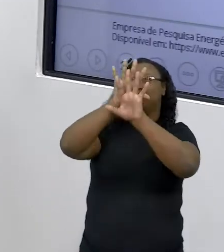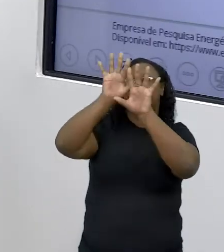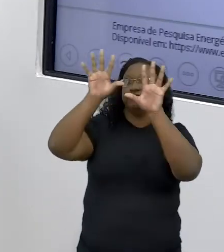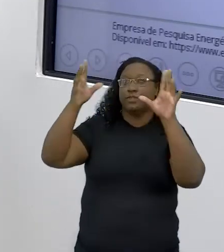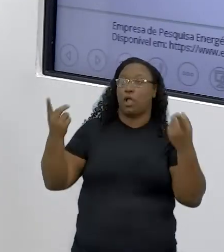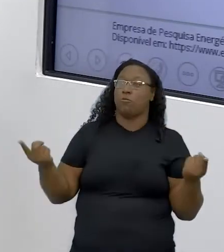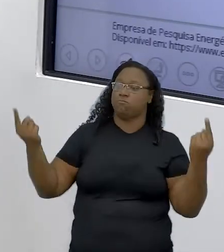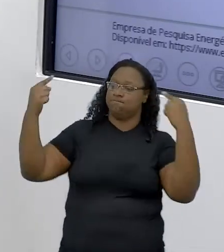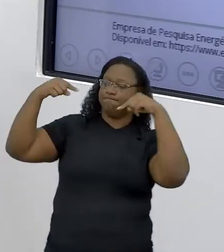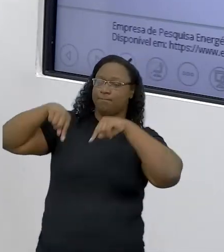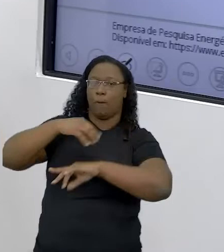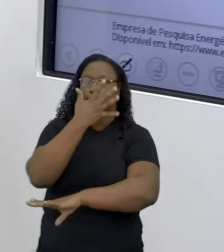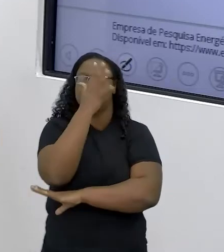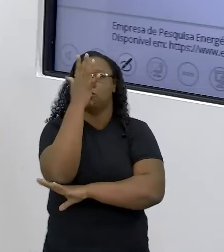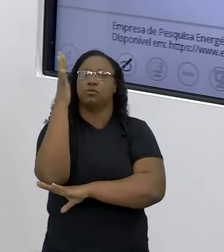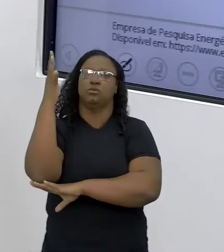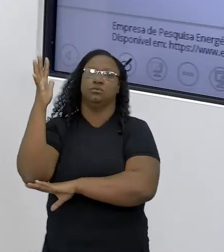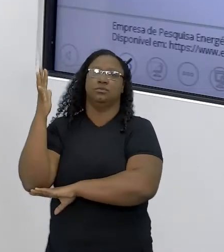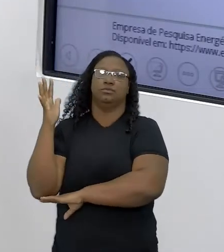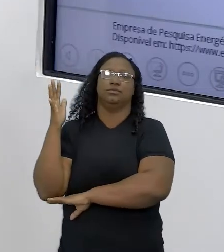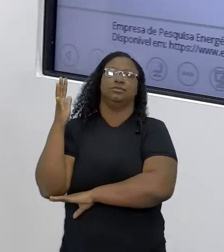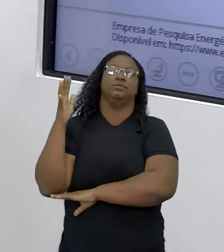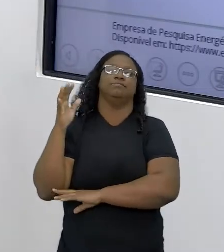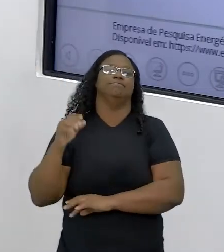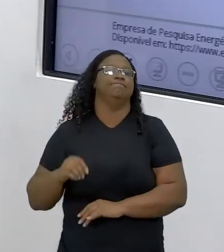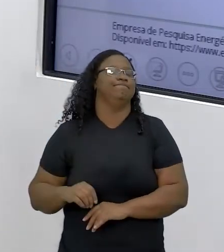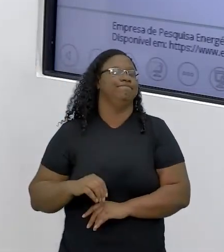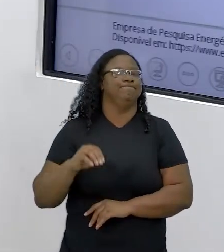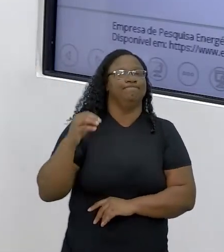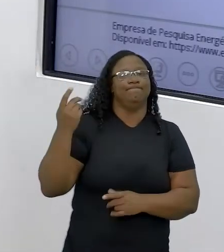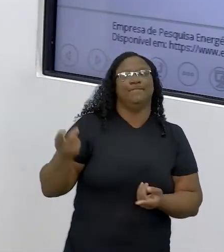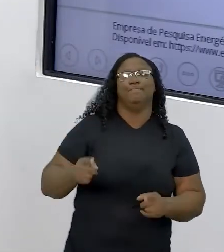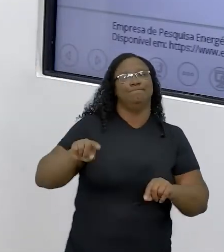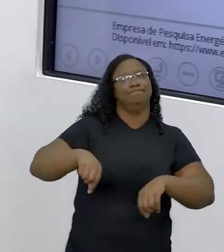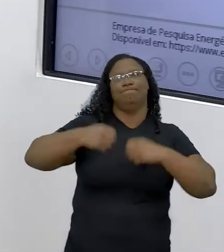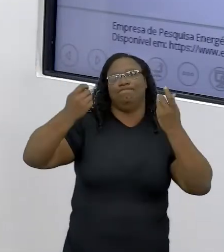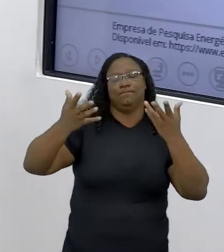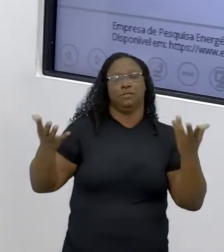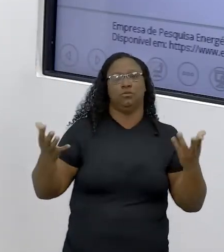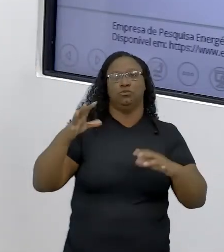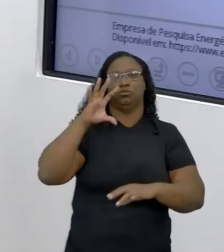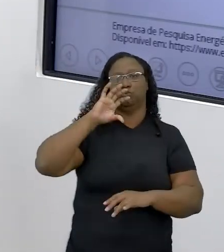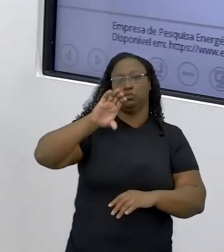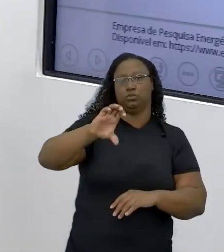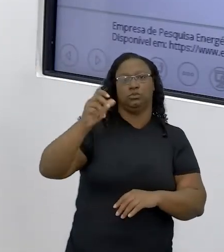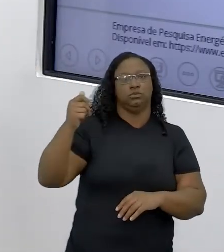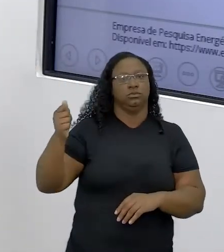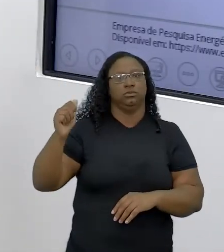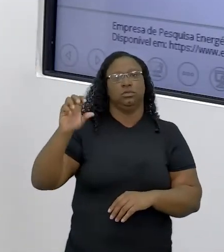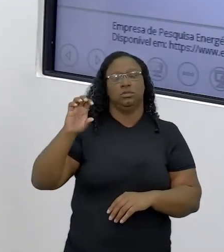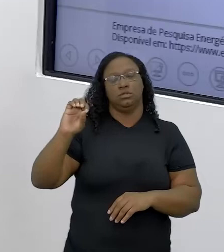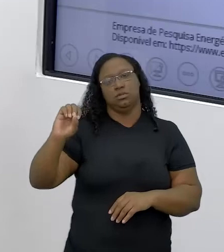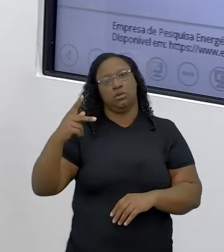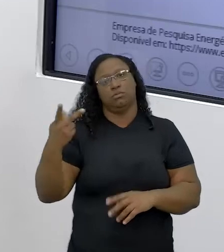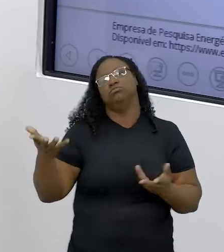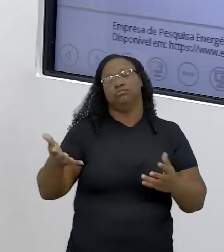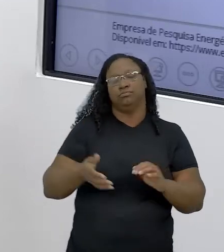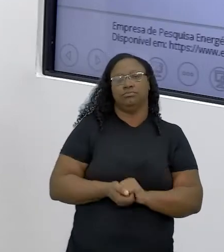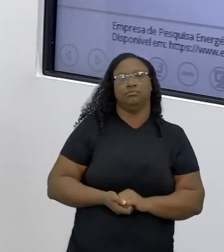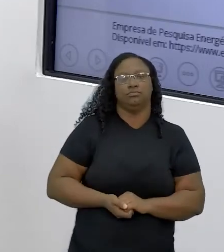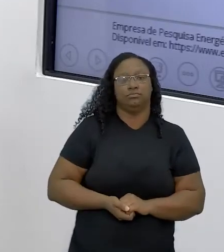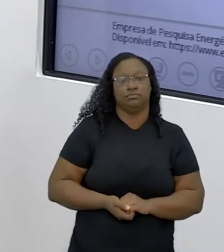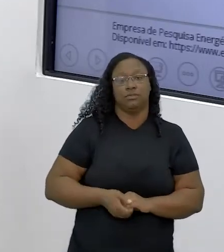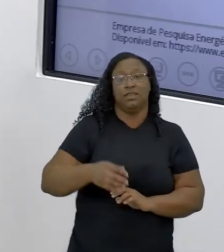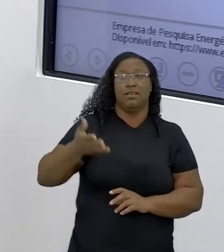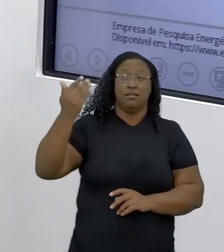devolve para a natureza dióxido de carbono e não retira de volta, tá bom? Então, por isso que lá